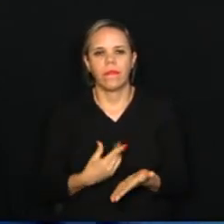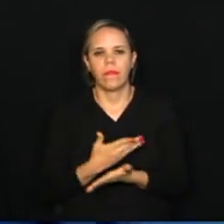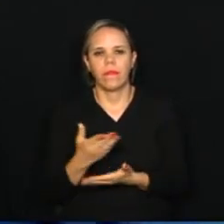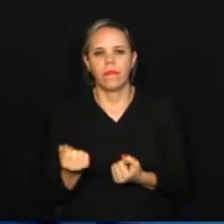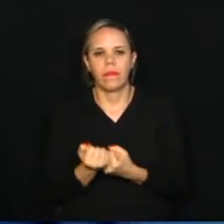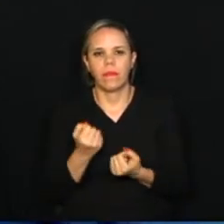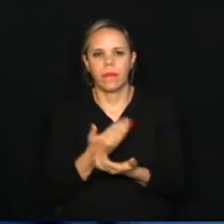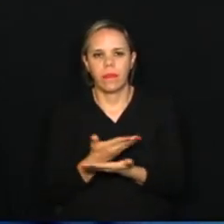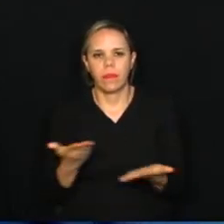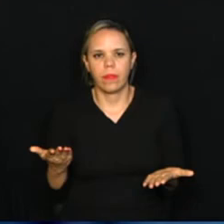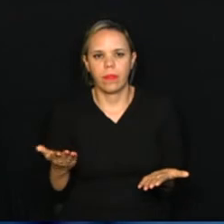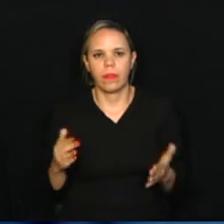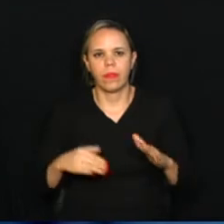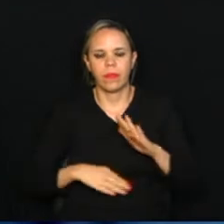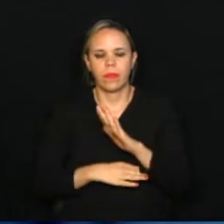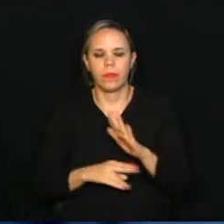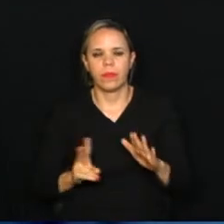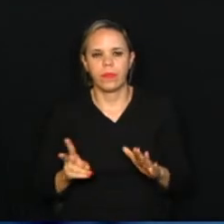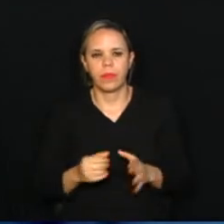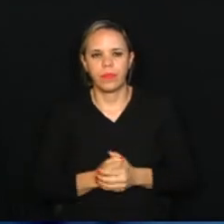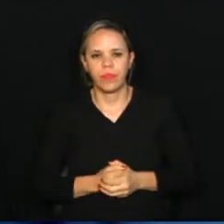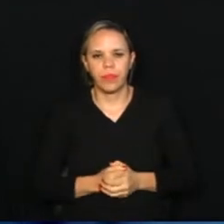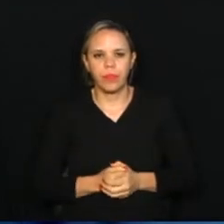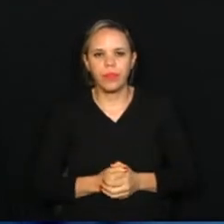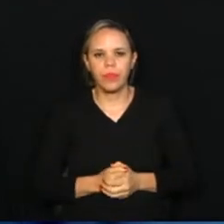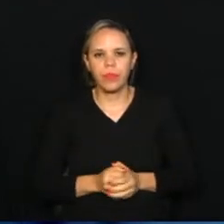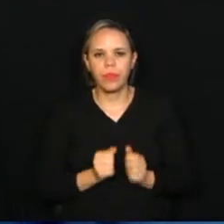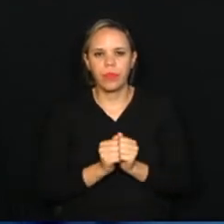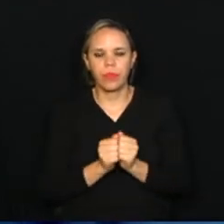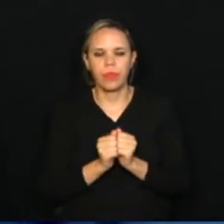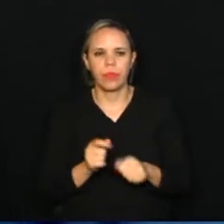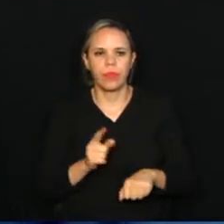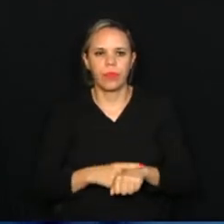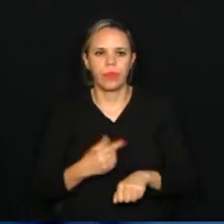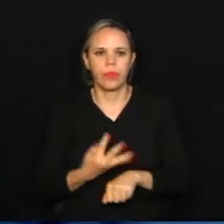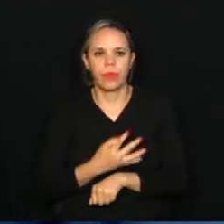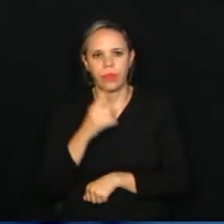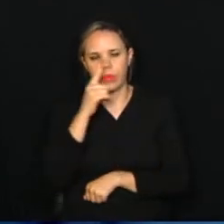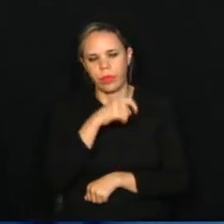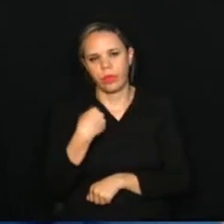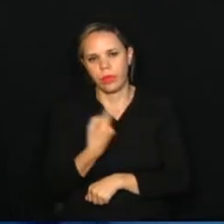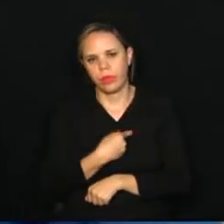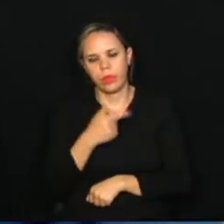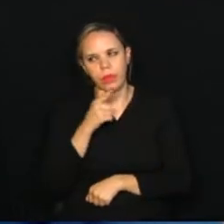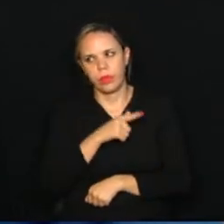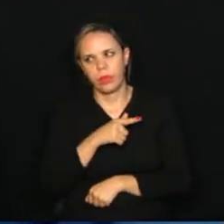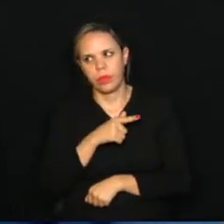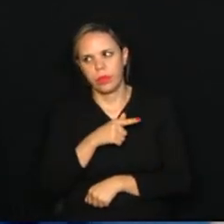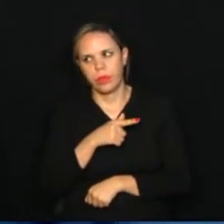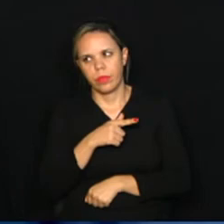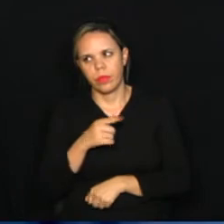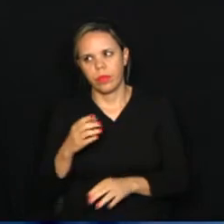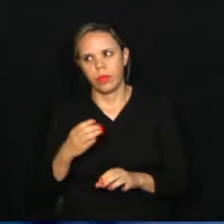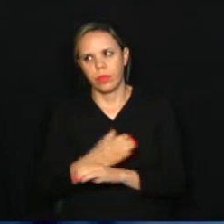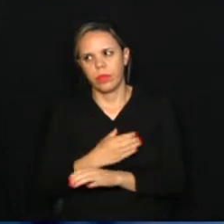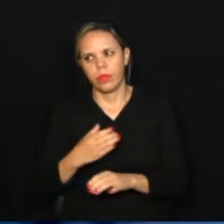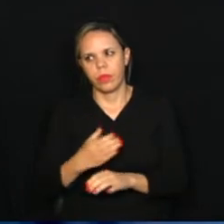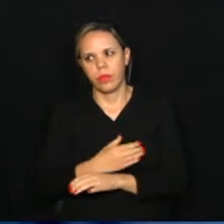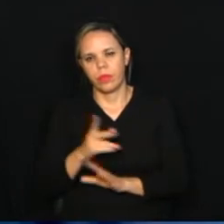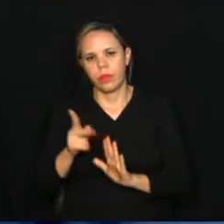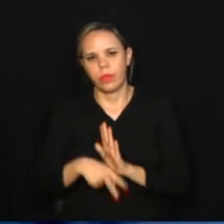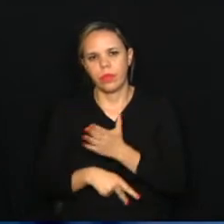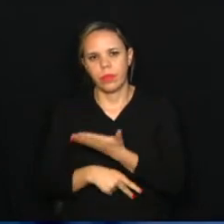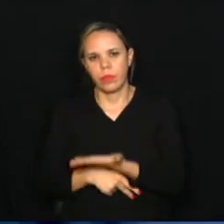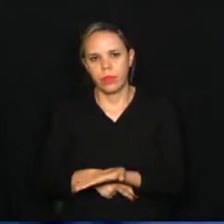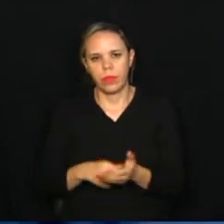de vocês, o apoio dessa casa, que sempre esteve com a gente nos momentos difíceis, e que a gente possa completar esses nossos projetos